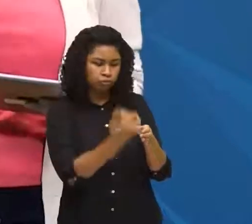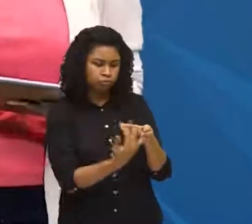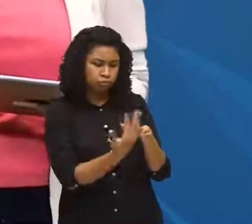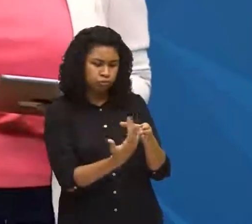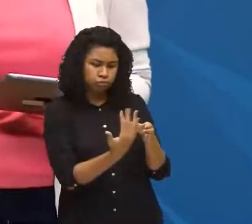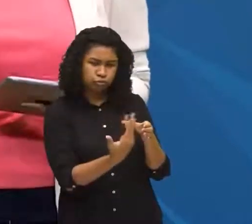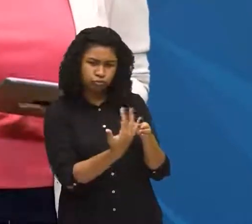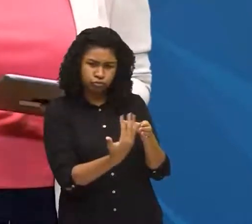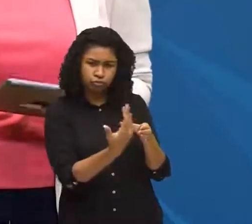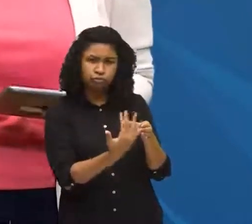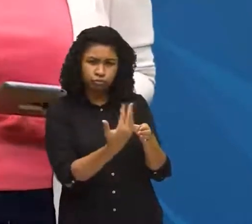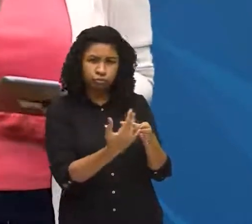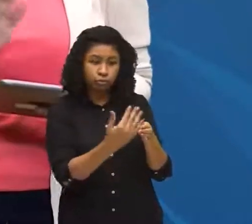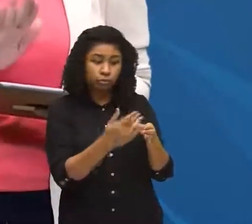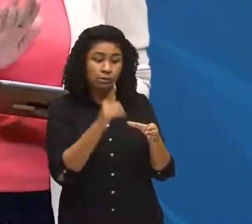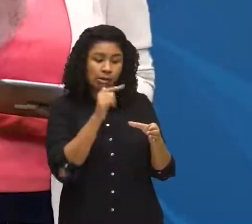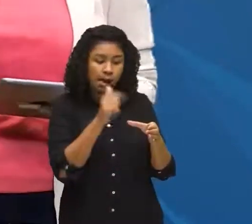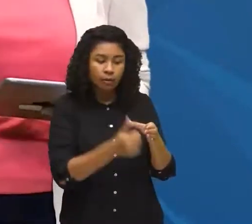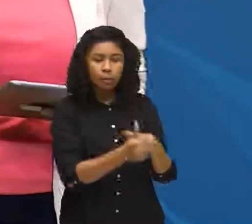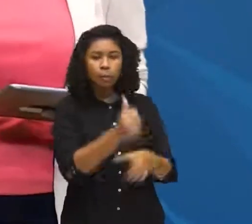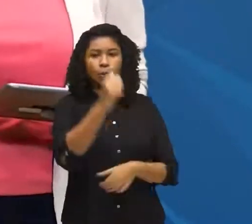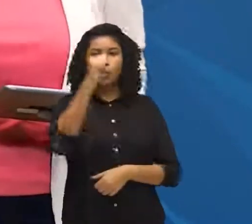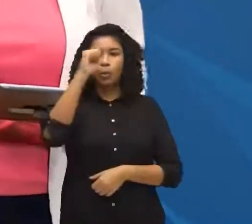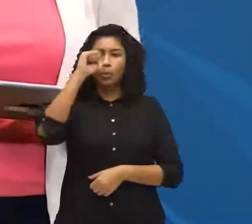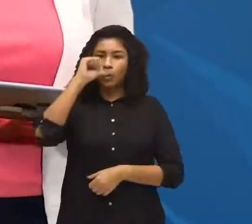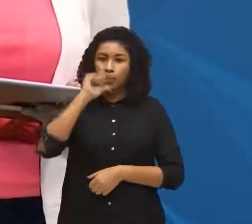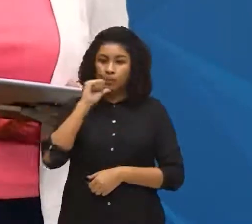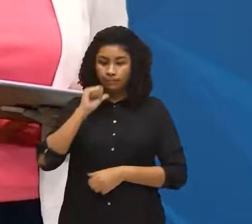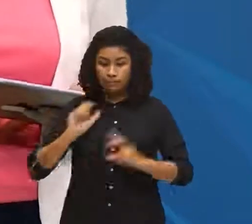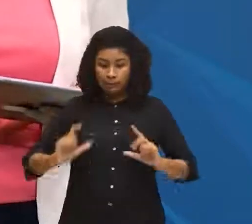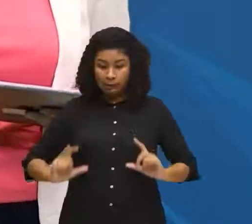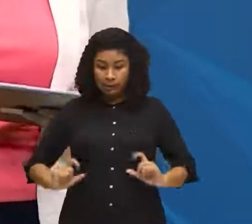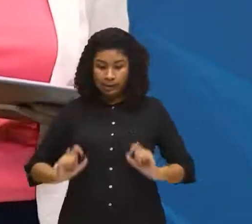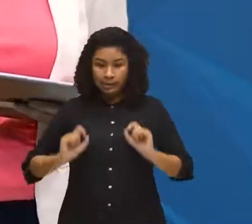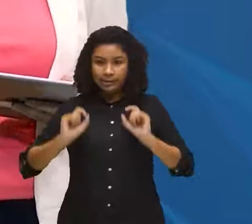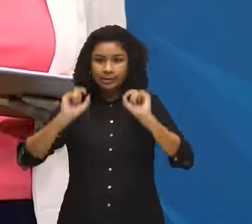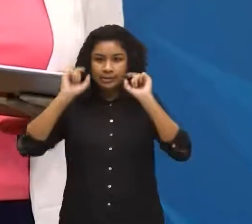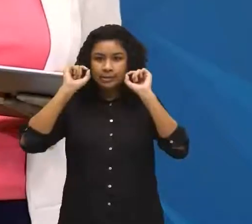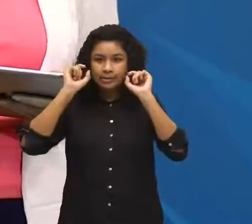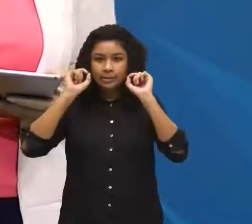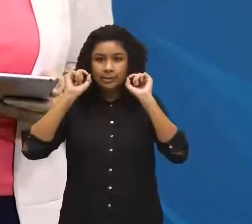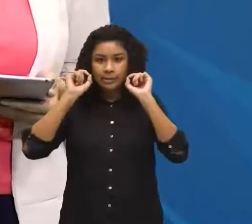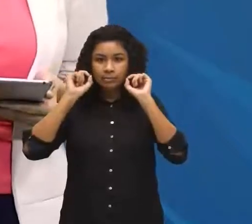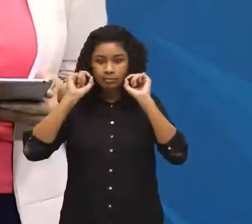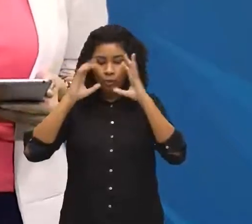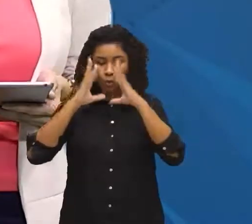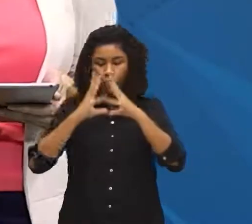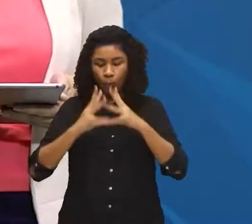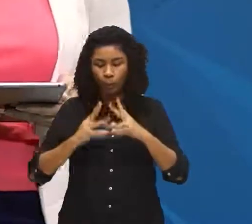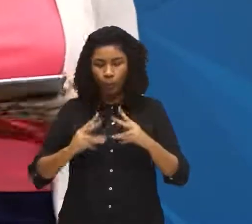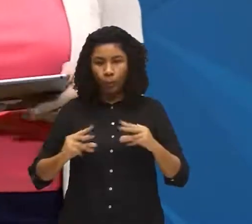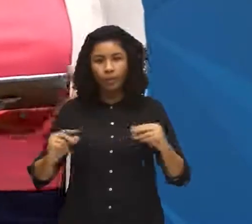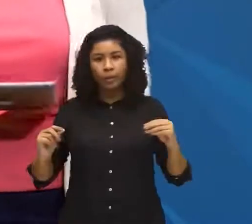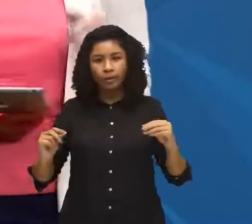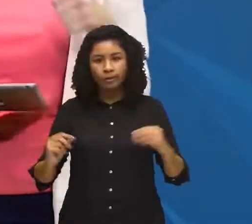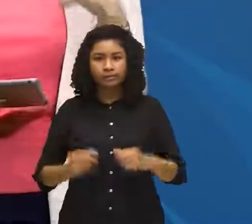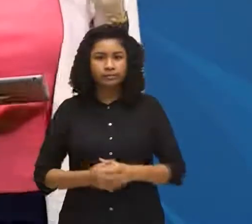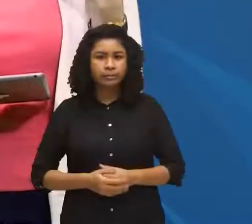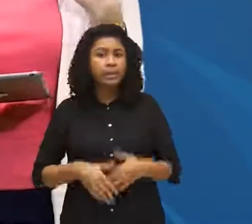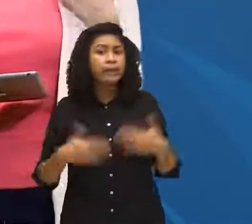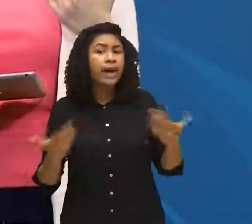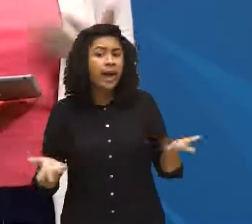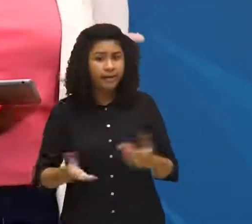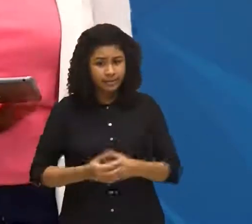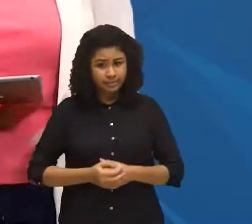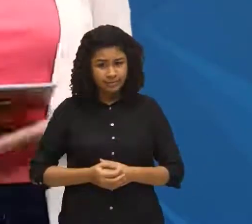verdade ou é fake? É fato ou fake? Responde para mim, responde no seu caderno também se essa